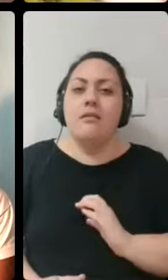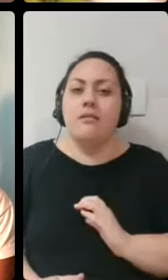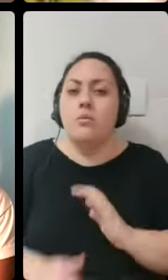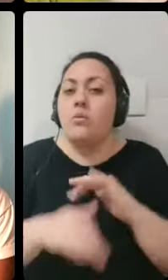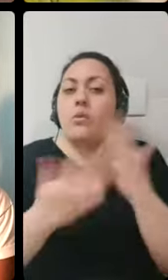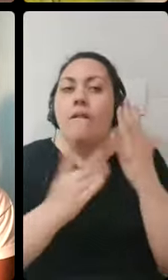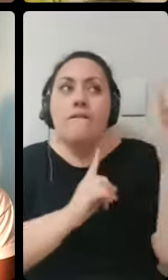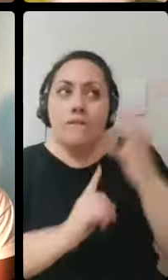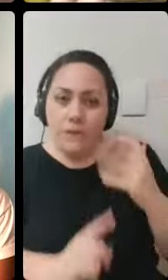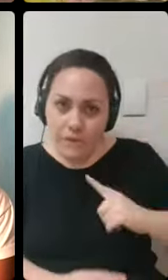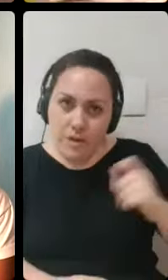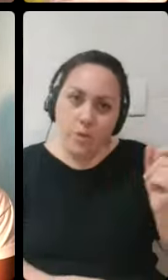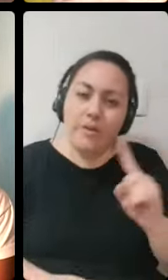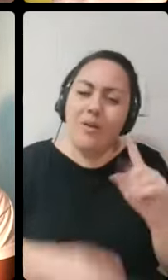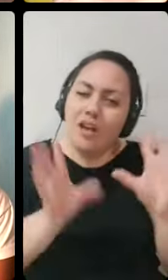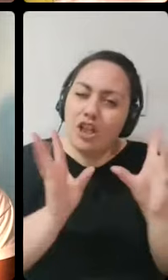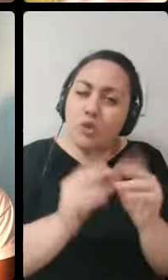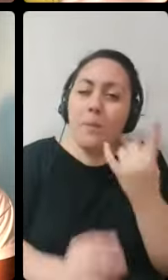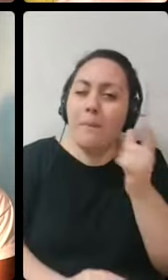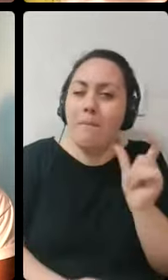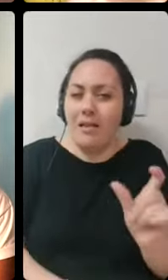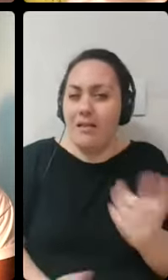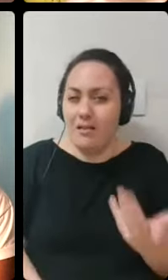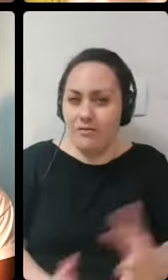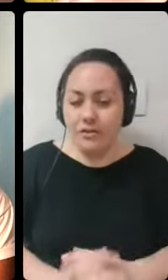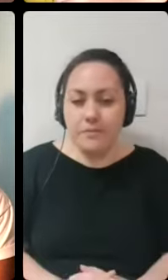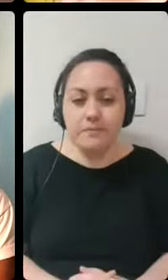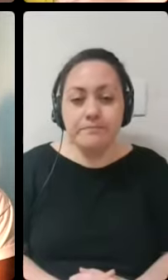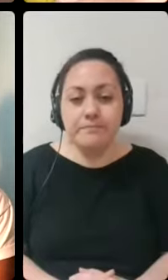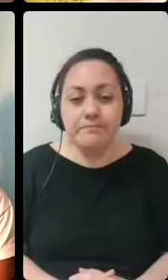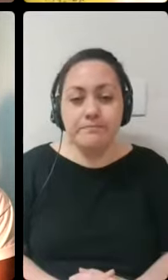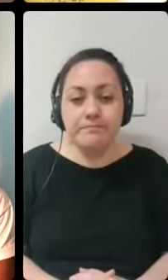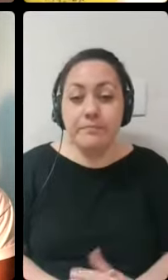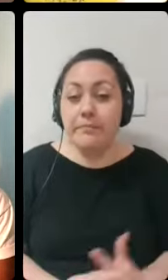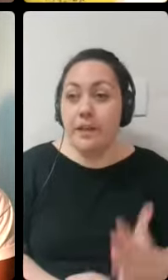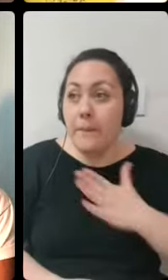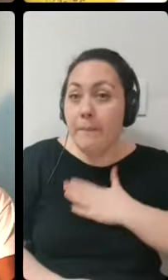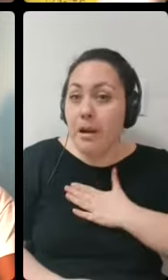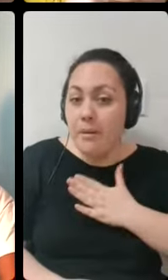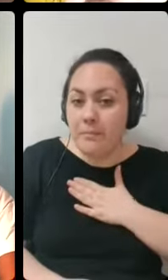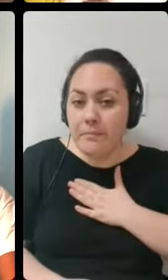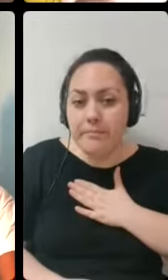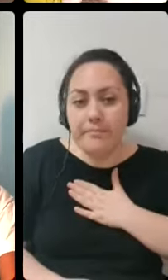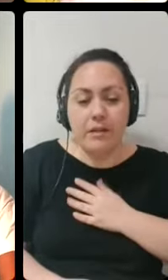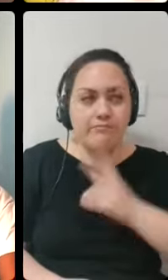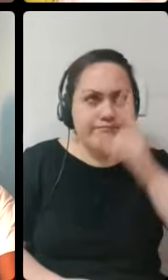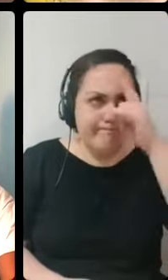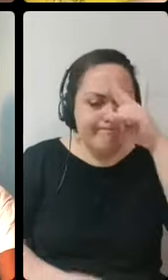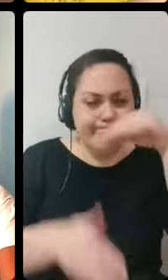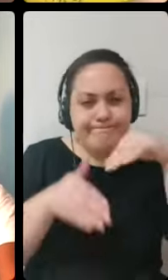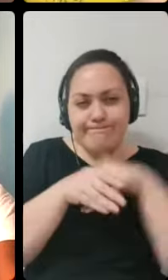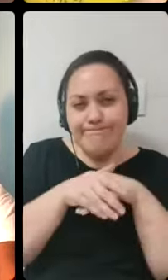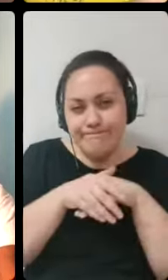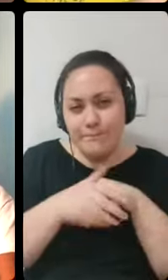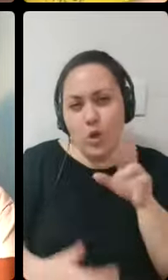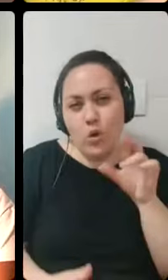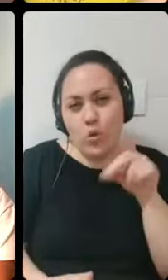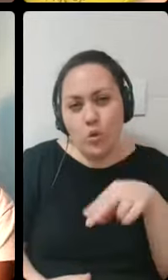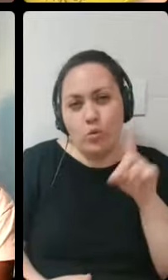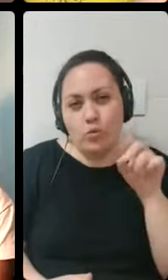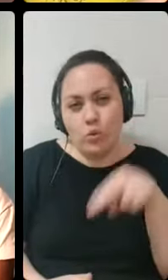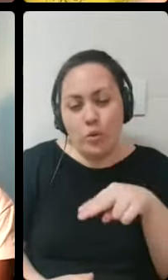Eu acho que para mim, tipo, o que ficou muito do projeto Rondon, de todas as fases, assim, é muita questão de